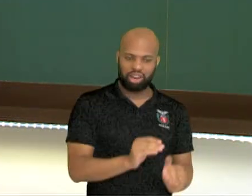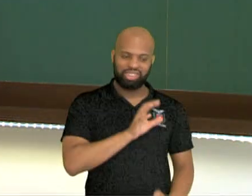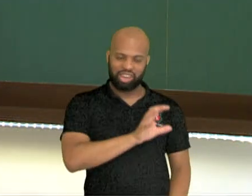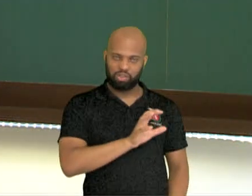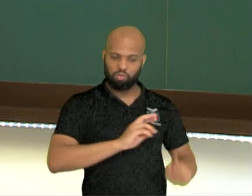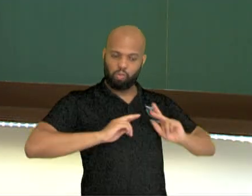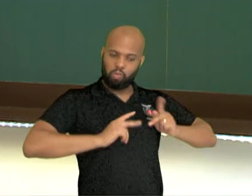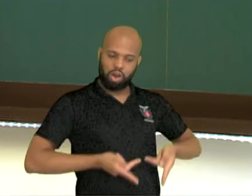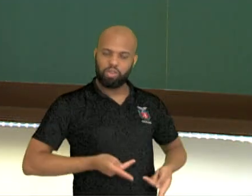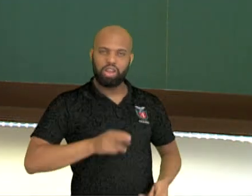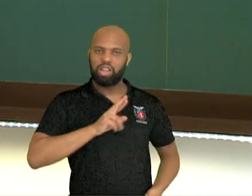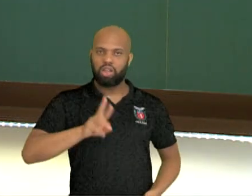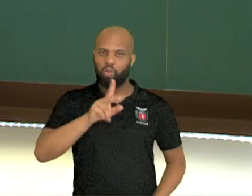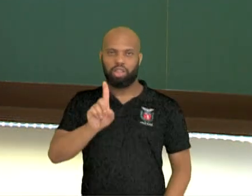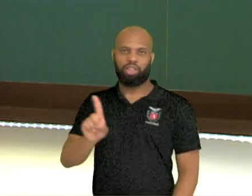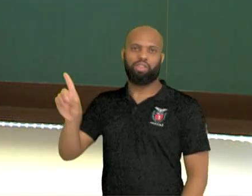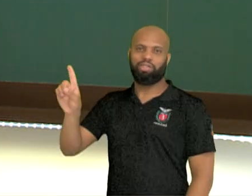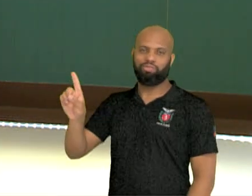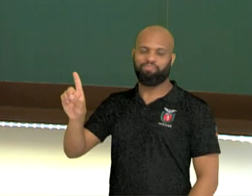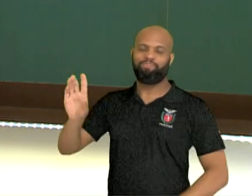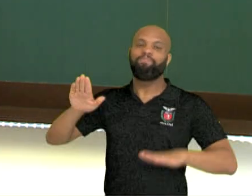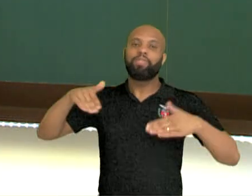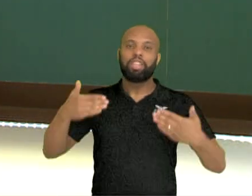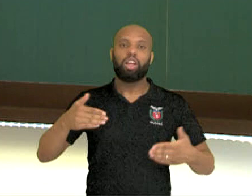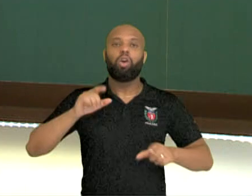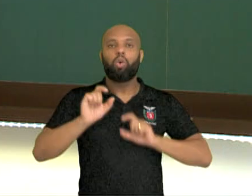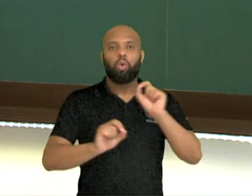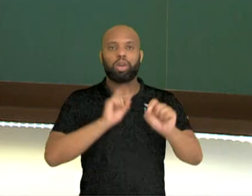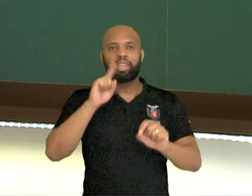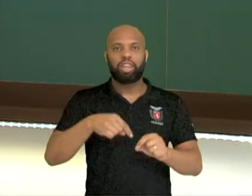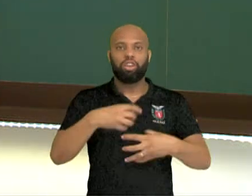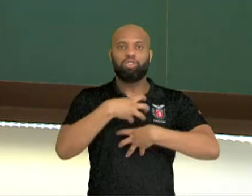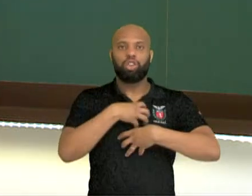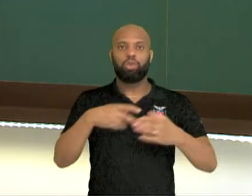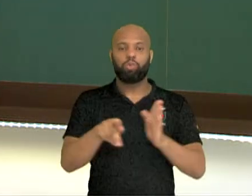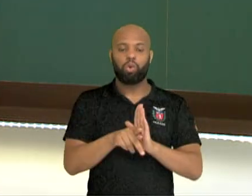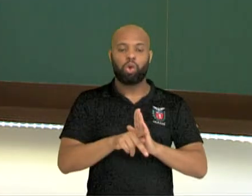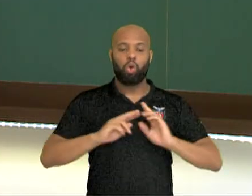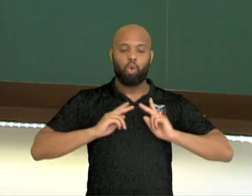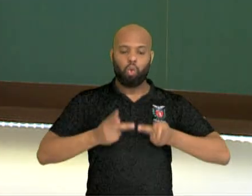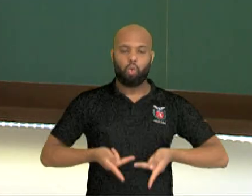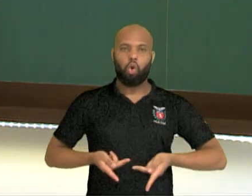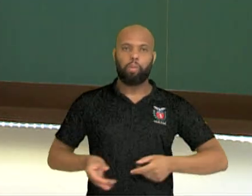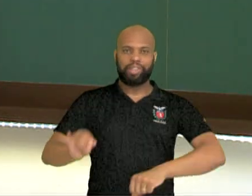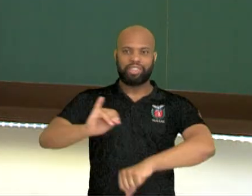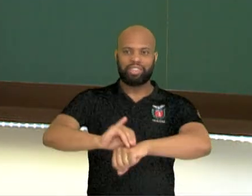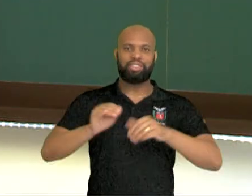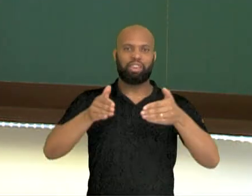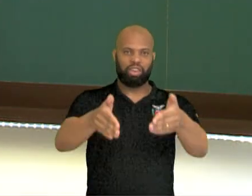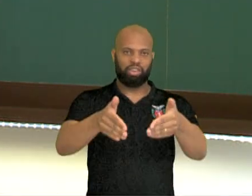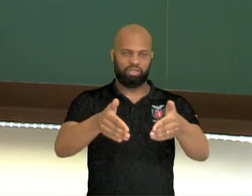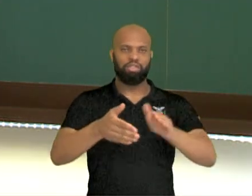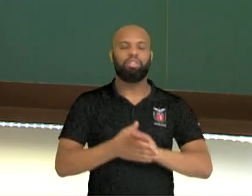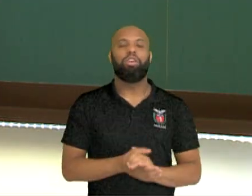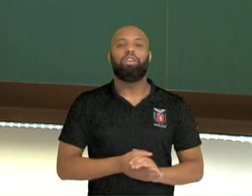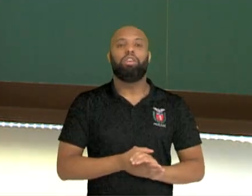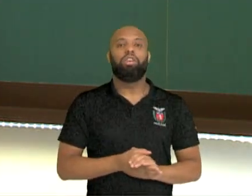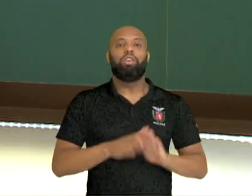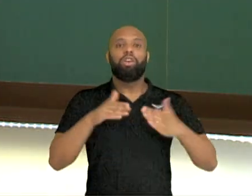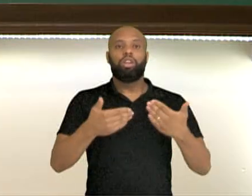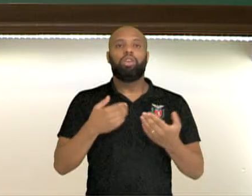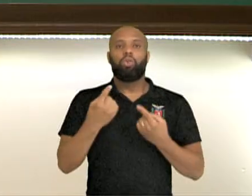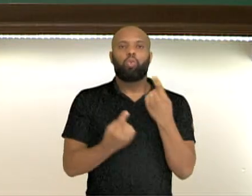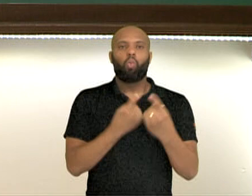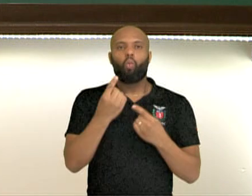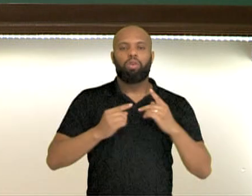Deus. Tá? É uma questão mais antropocêntrica, digamos assim, não teocêntrica. E qual que é a natureza